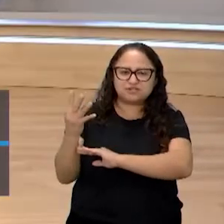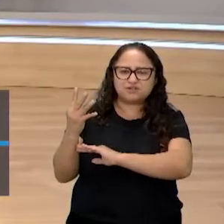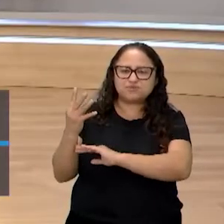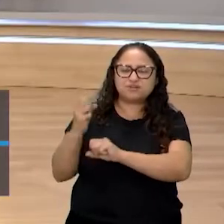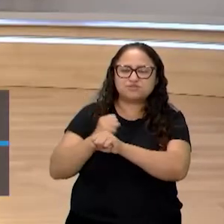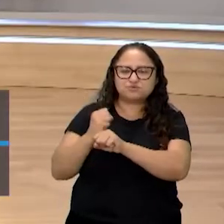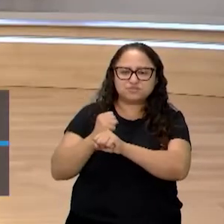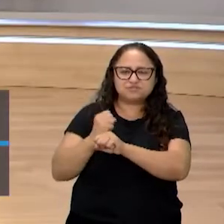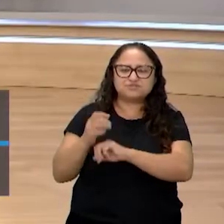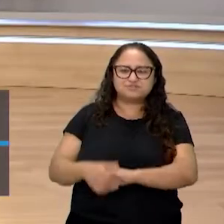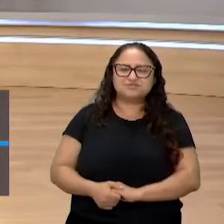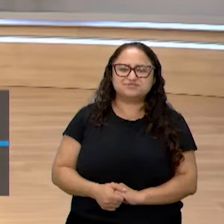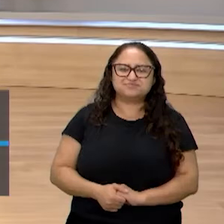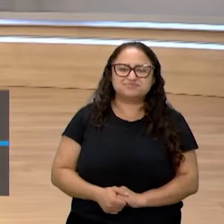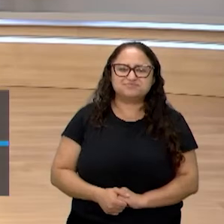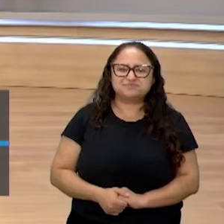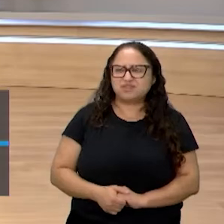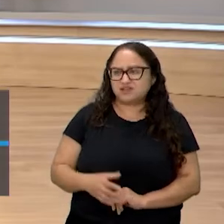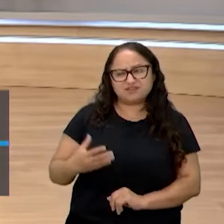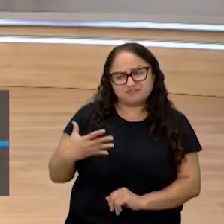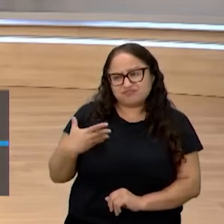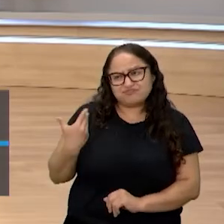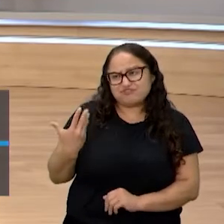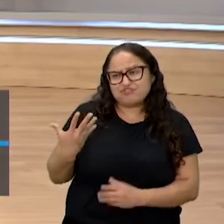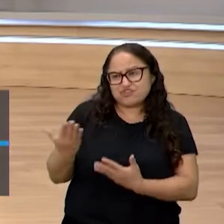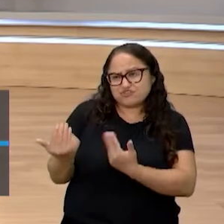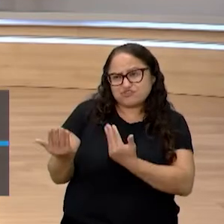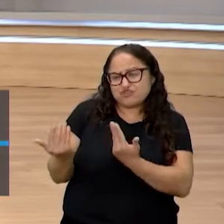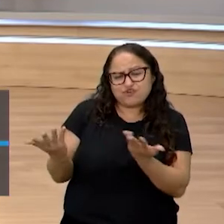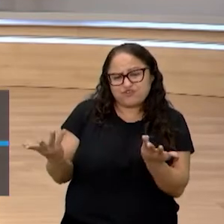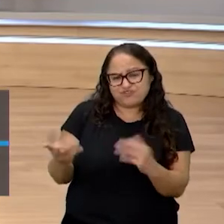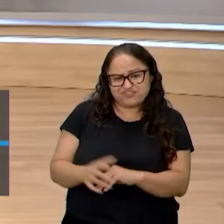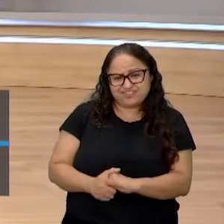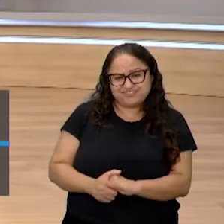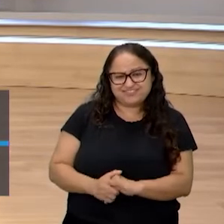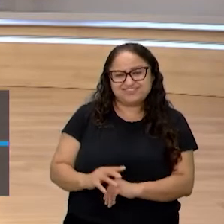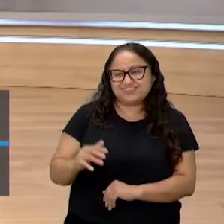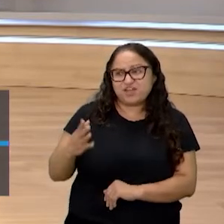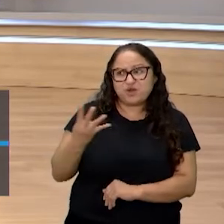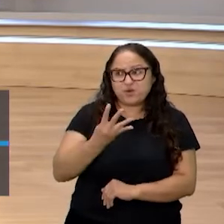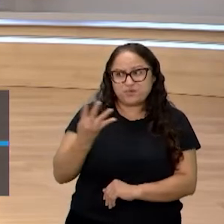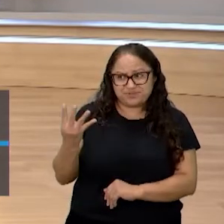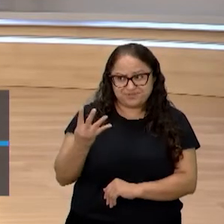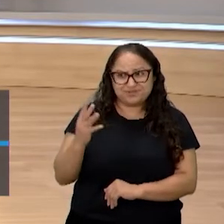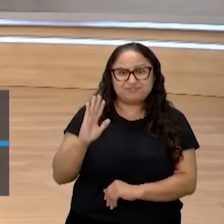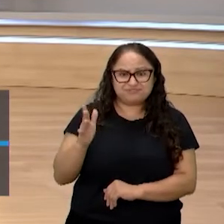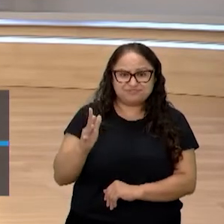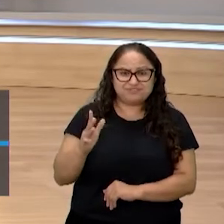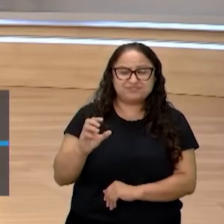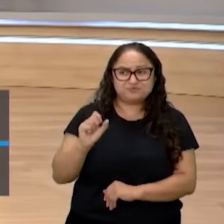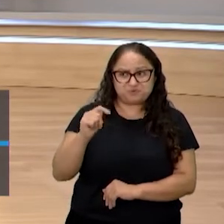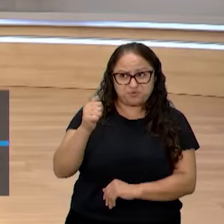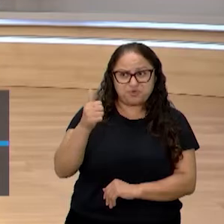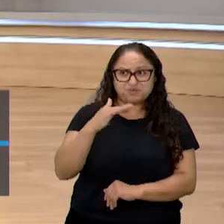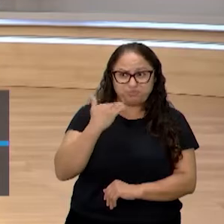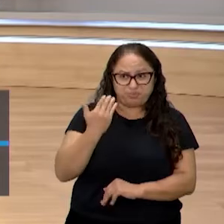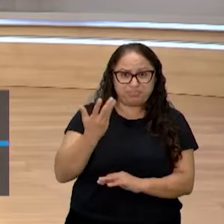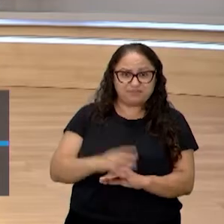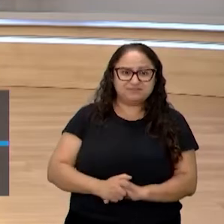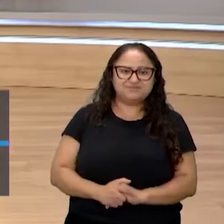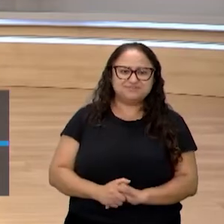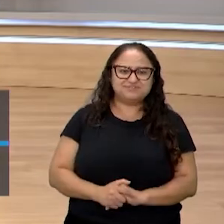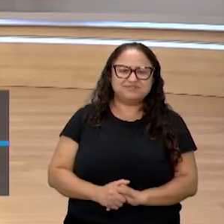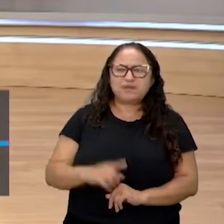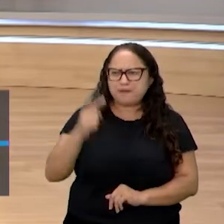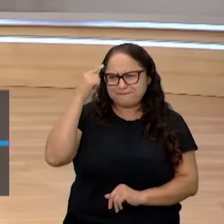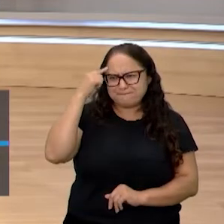quase 44 anos. E novinho, né? Super andando correndo com 44 anos de idade. Pois é. A pessoa, beleza? A gente tem